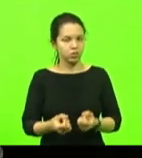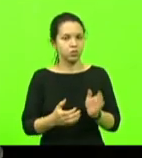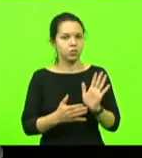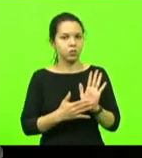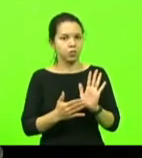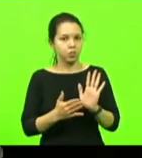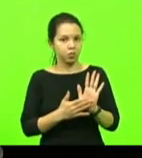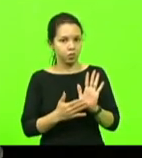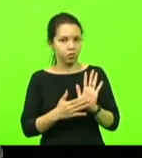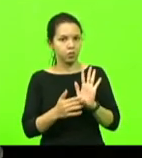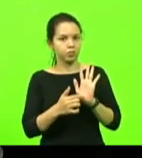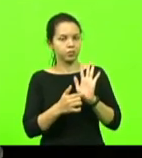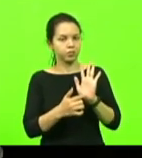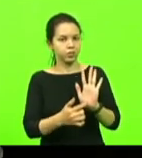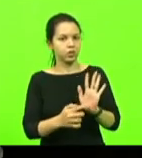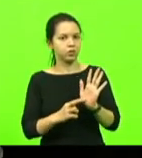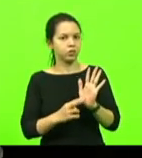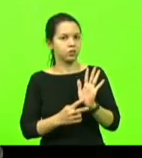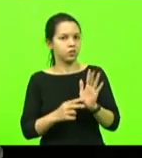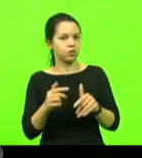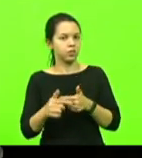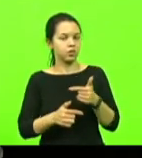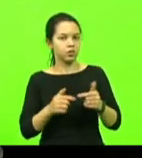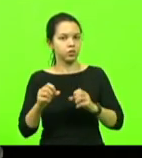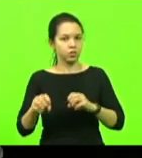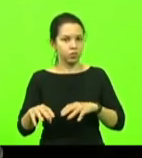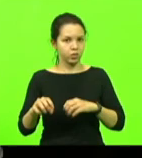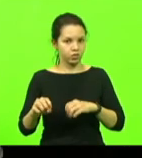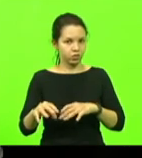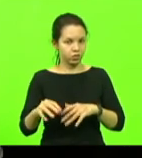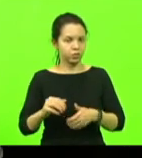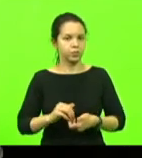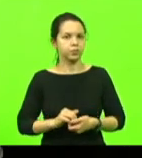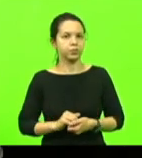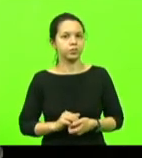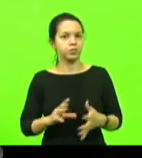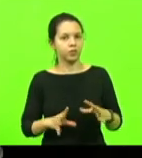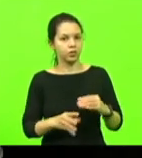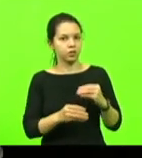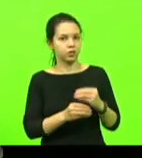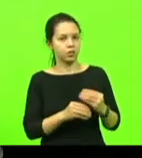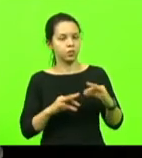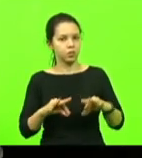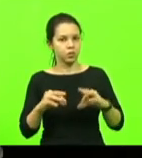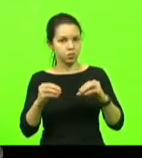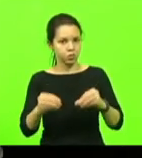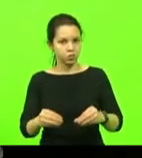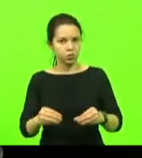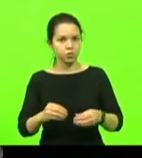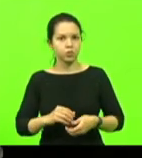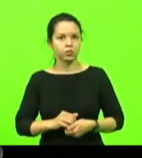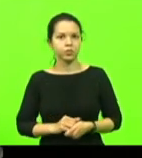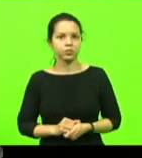dos Trabalhadores da Educação. Está anexo para todos, enviado,